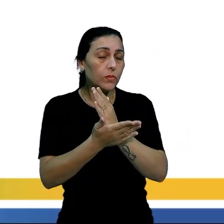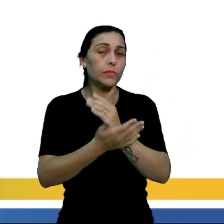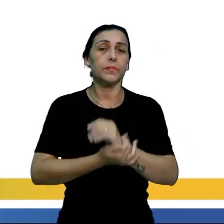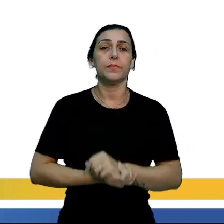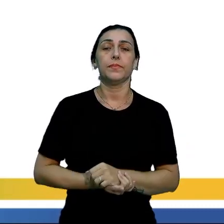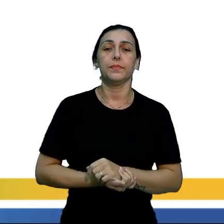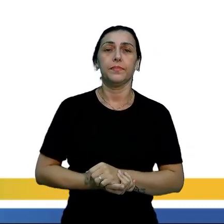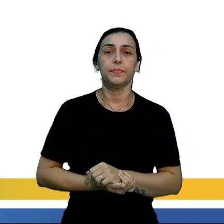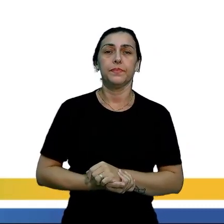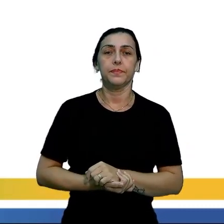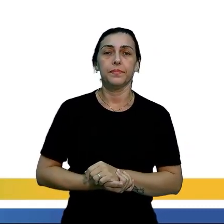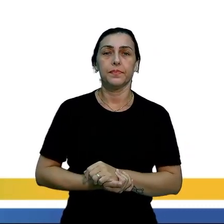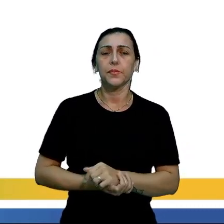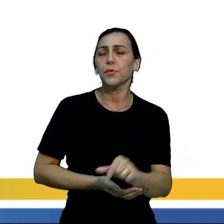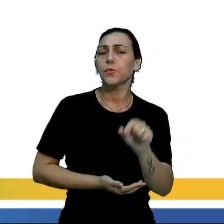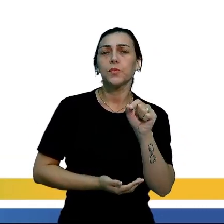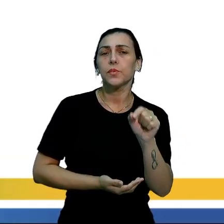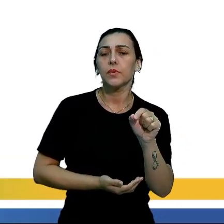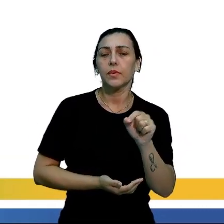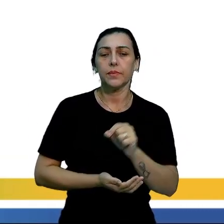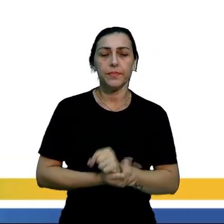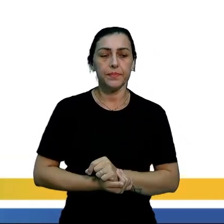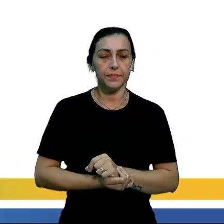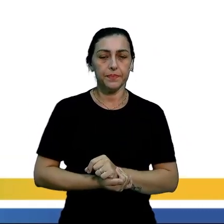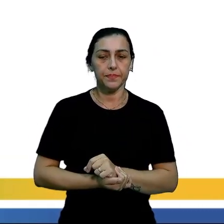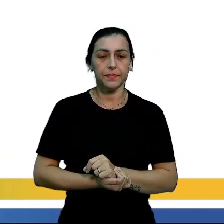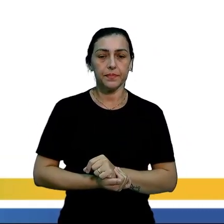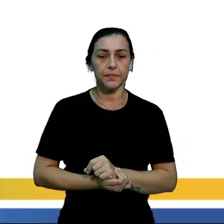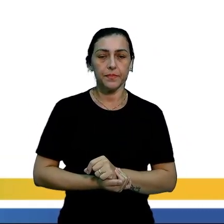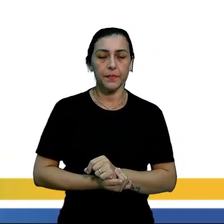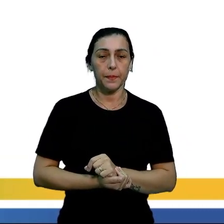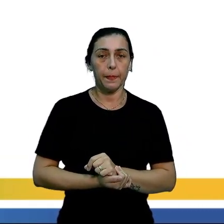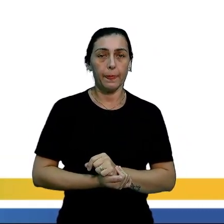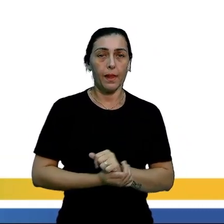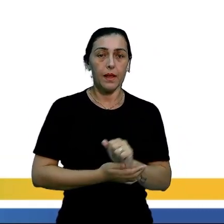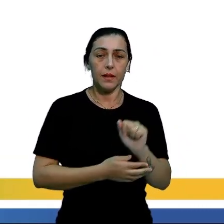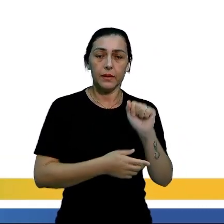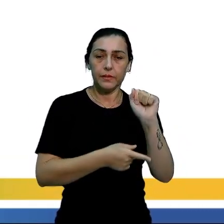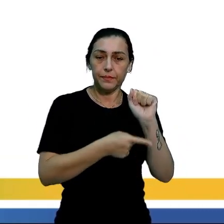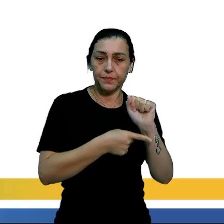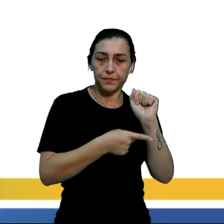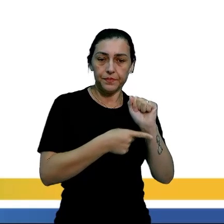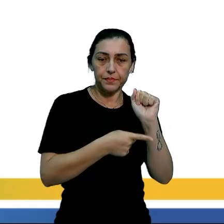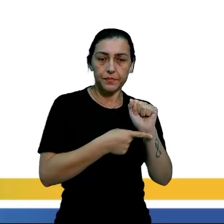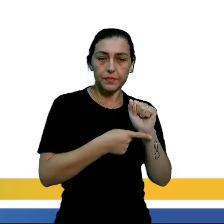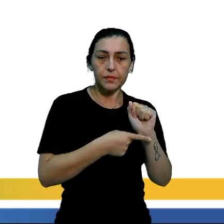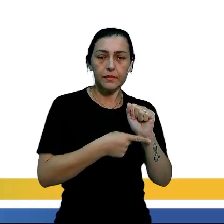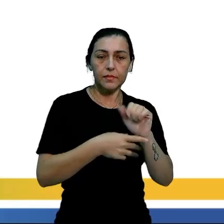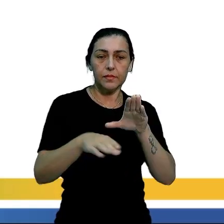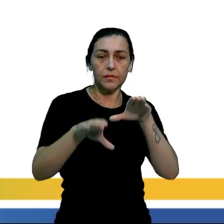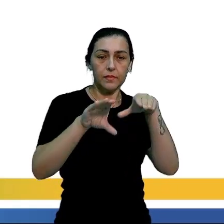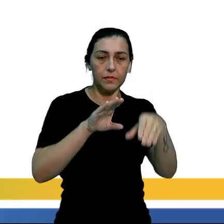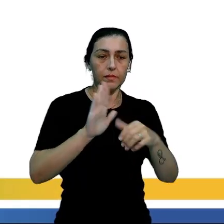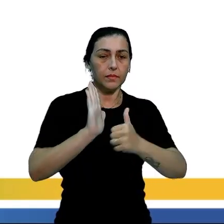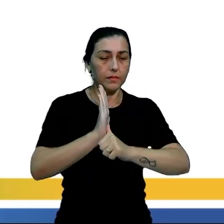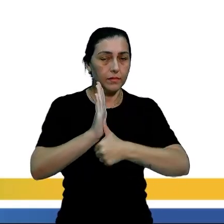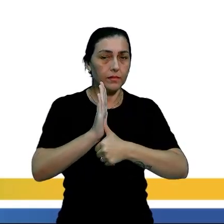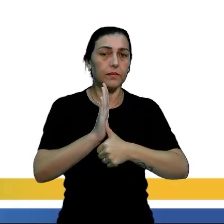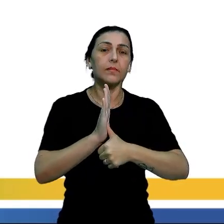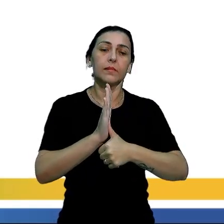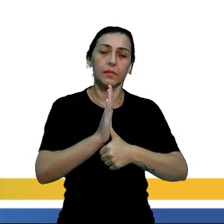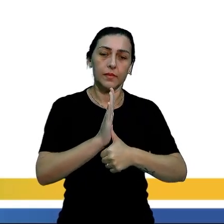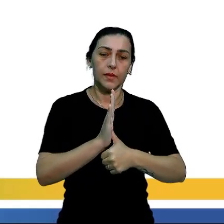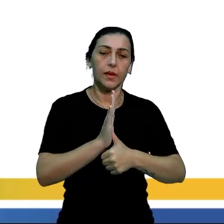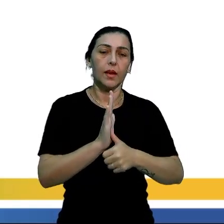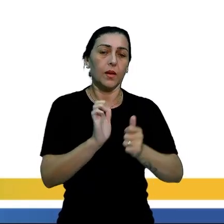né? Então, acerca de quê? Né? E aí temos as opções, né? Acerca da sua formação identitária plural, da